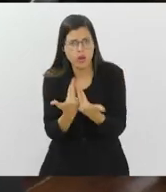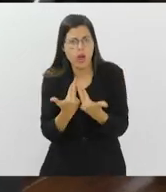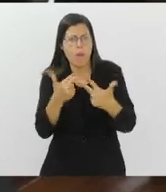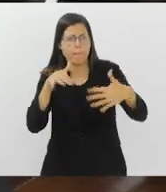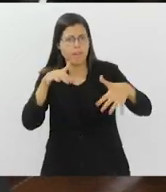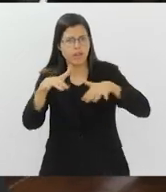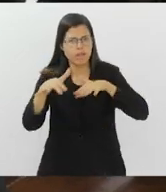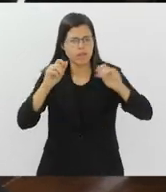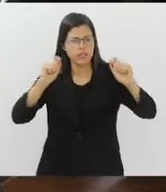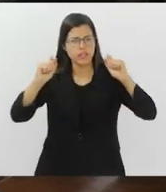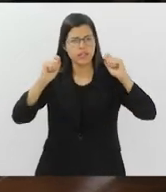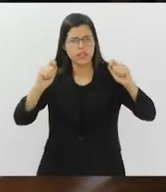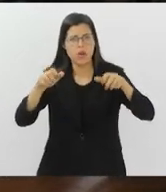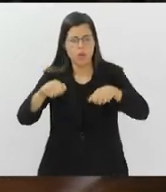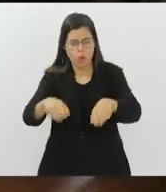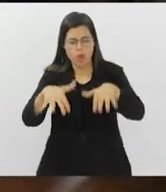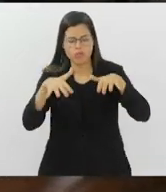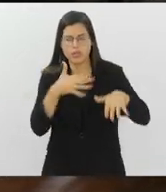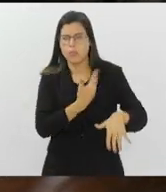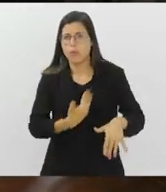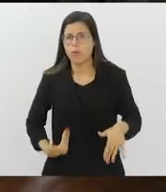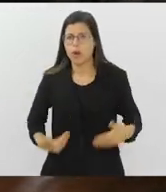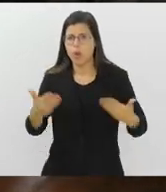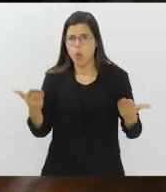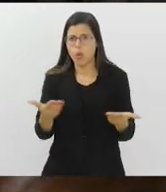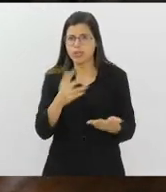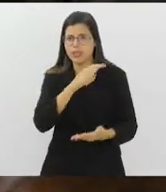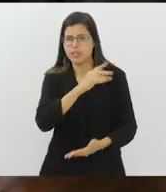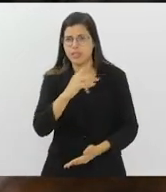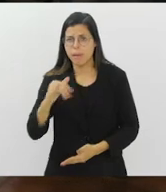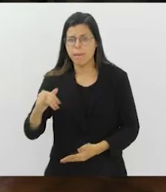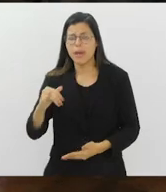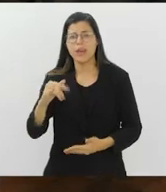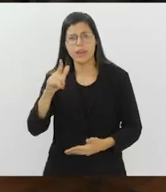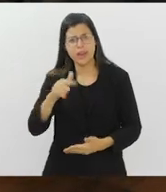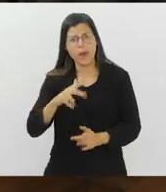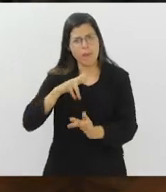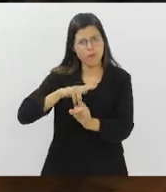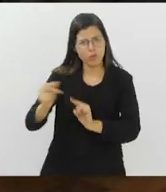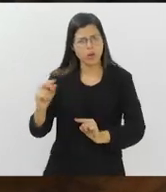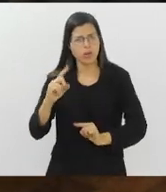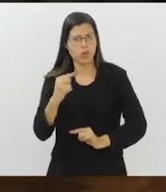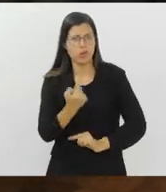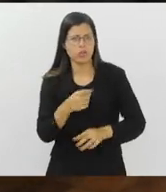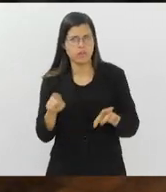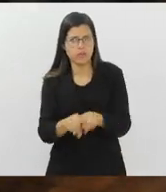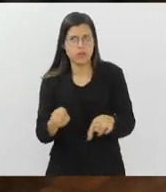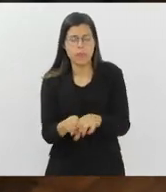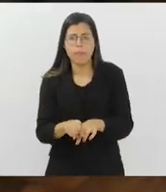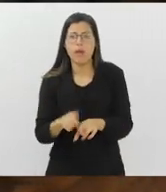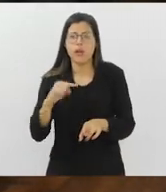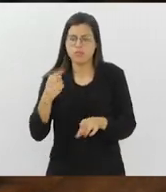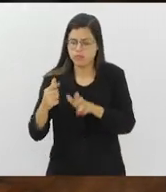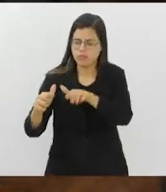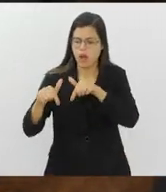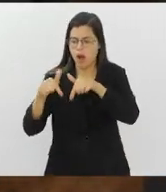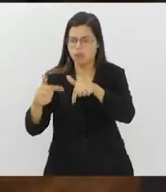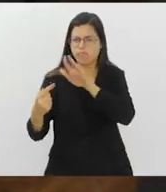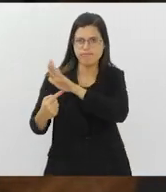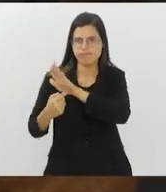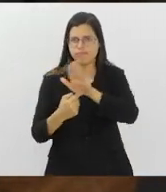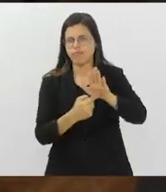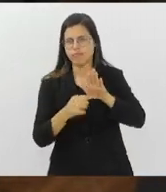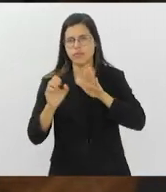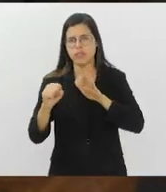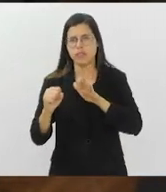audiências públicas e hoje com a CPI, que foi conquista nossa também. Nossa voz tem poder, sim, e juntos vamos fazer a